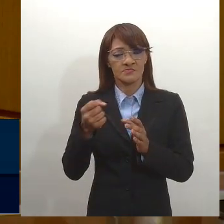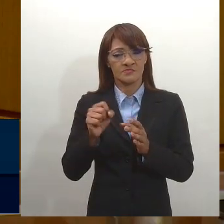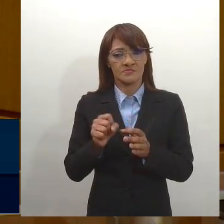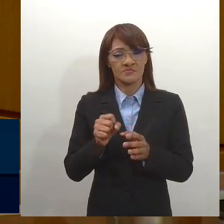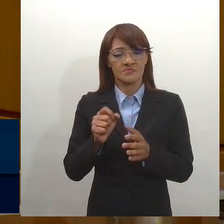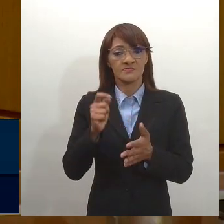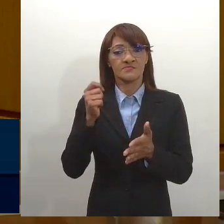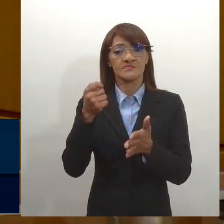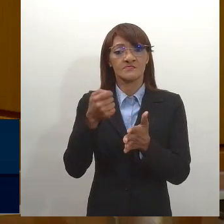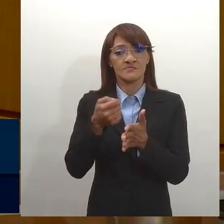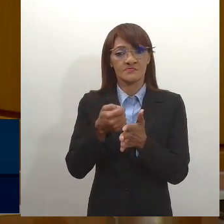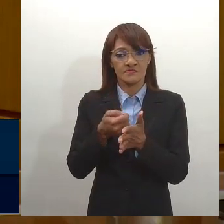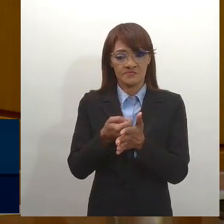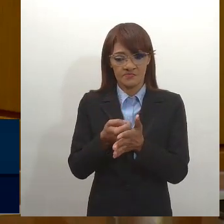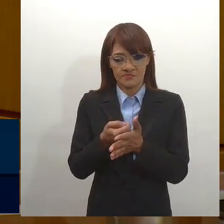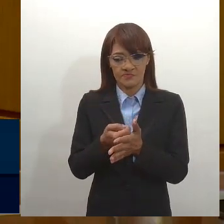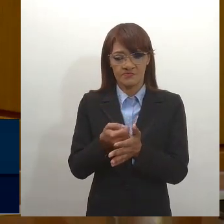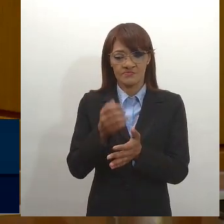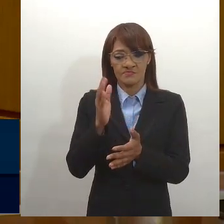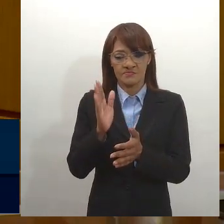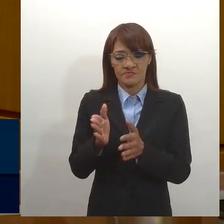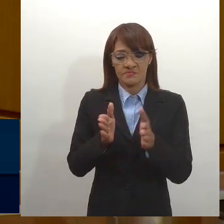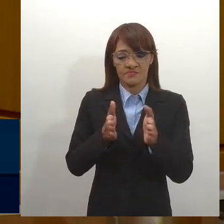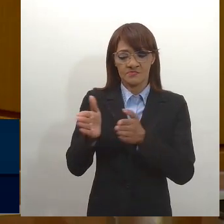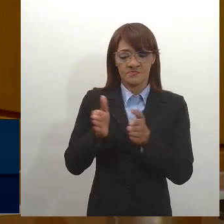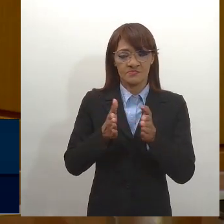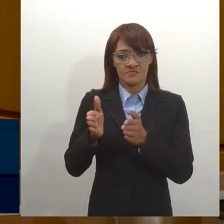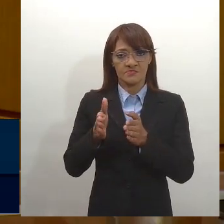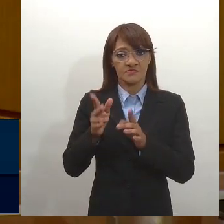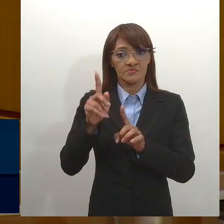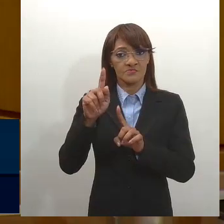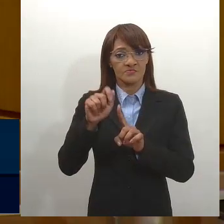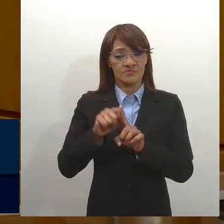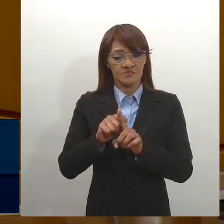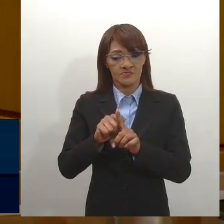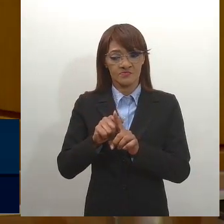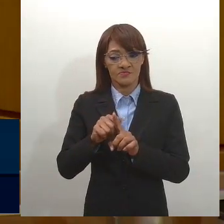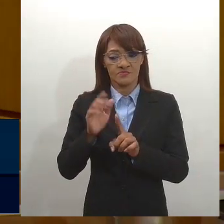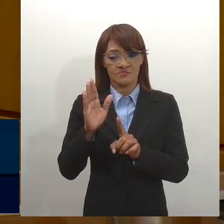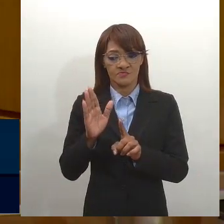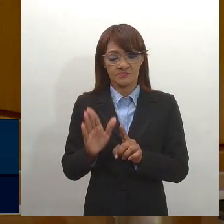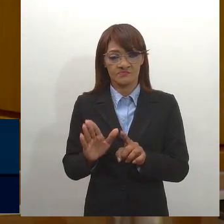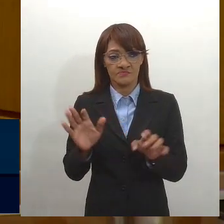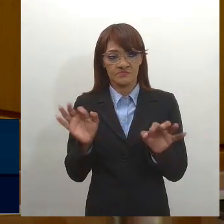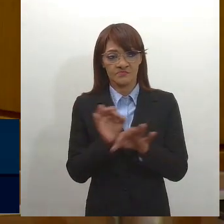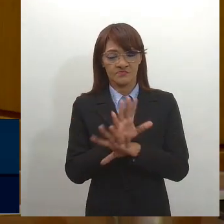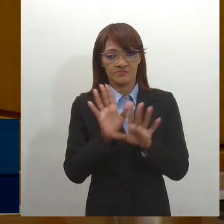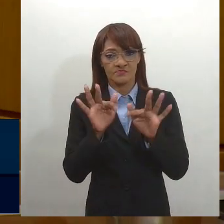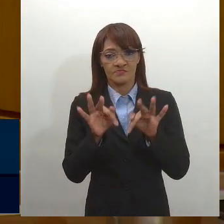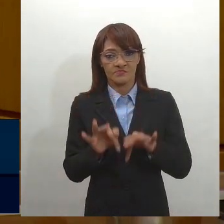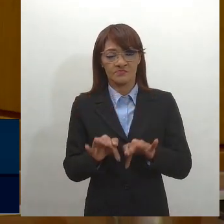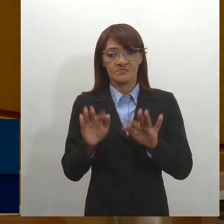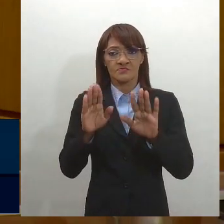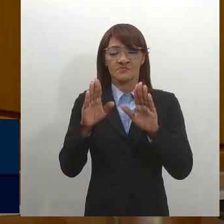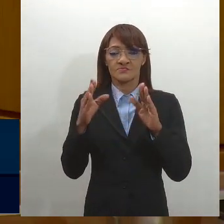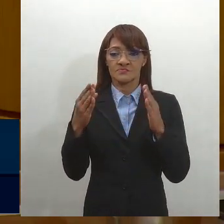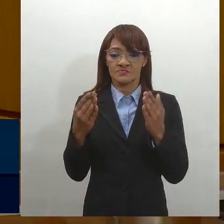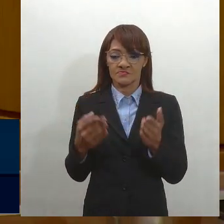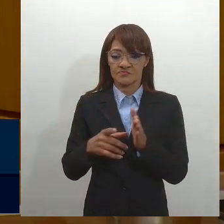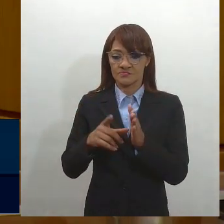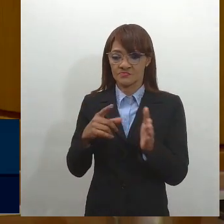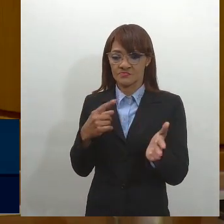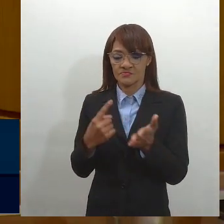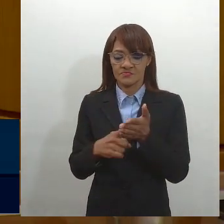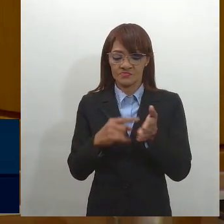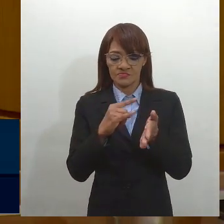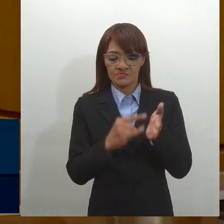dentro do prazo de 30 dias após o evento, conforme estipulado no contrato, mas até